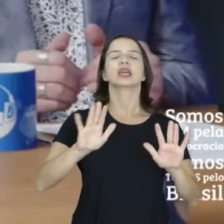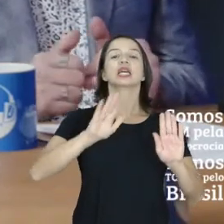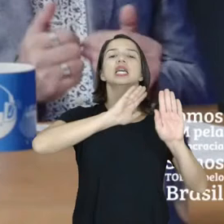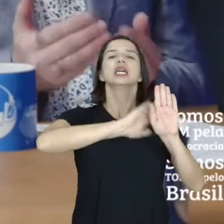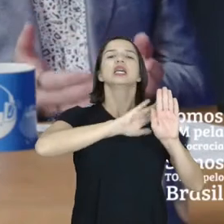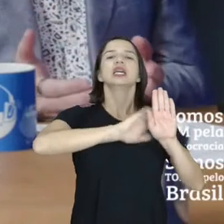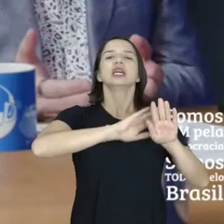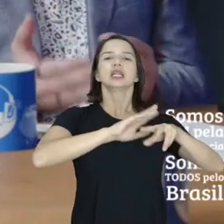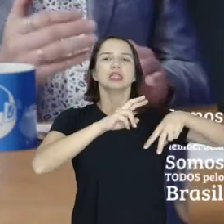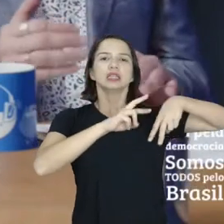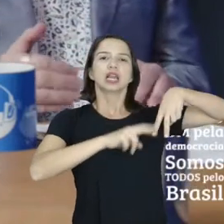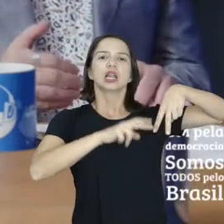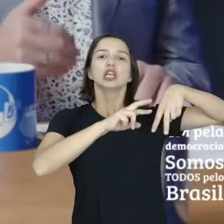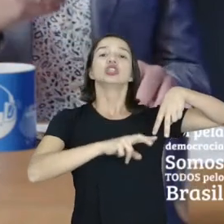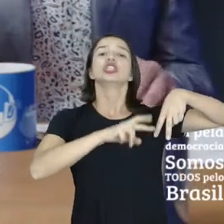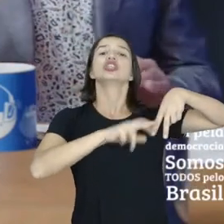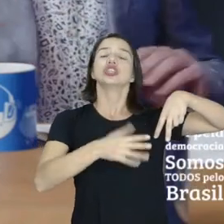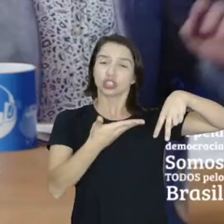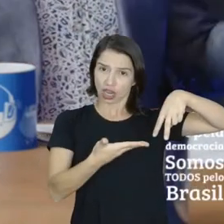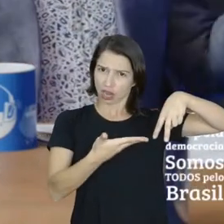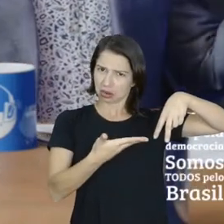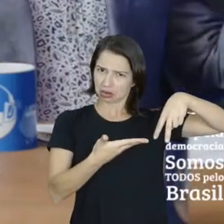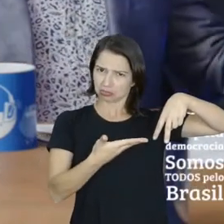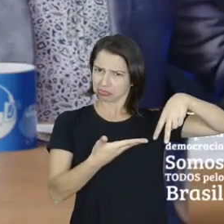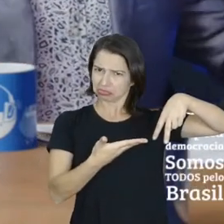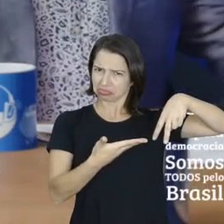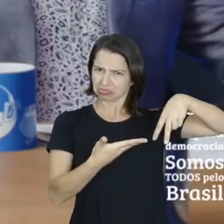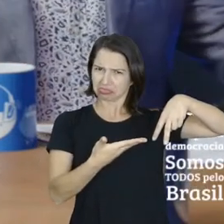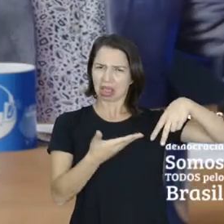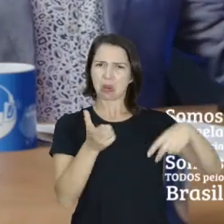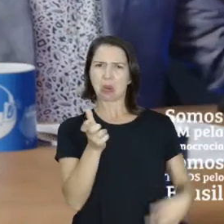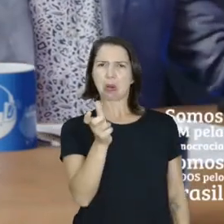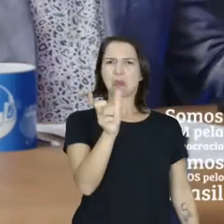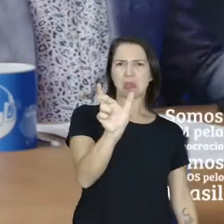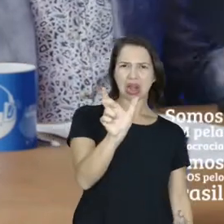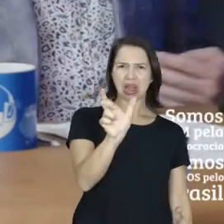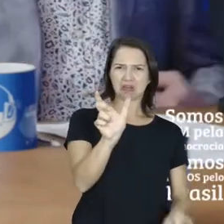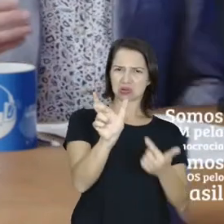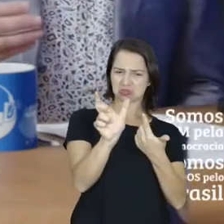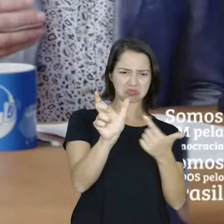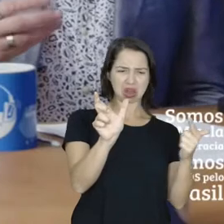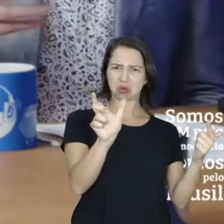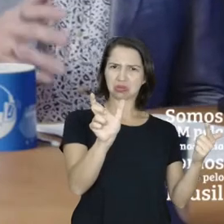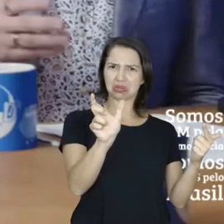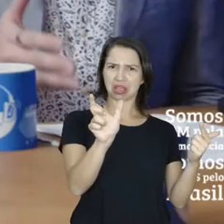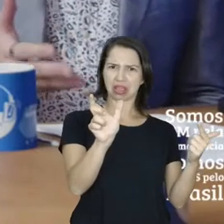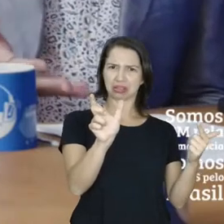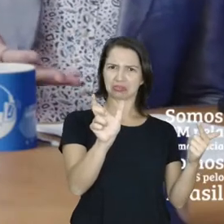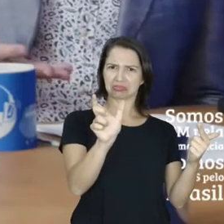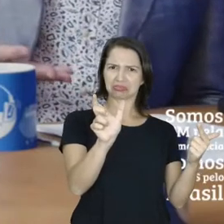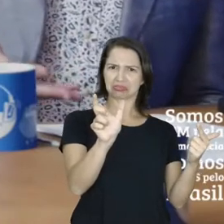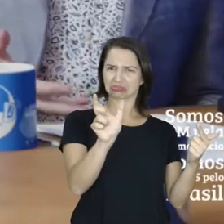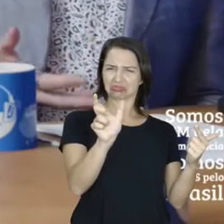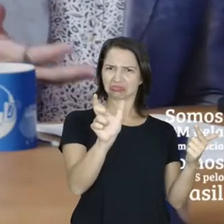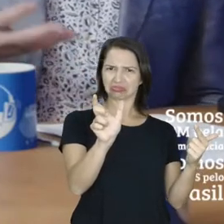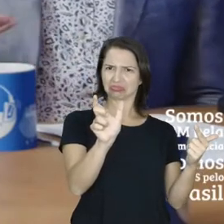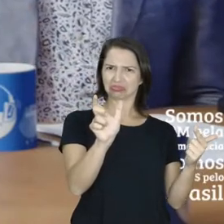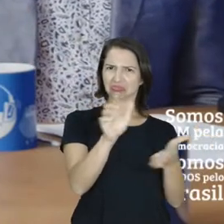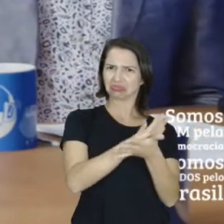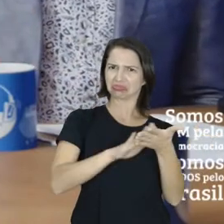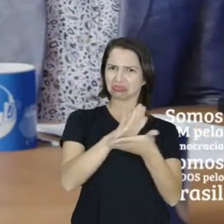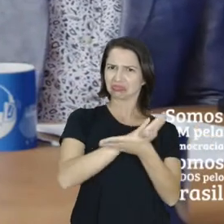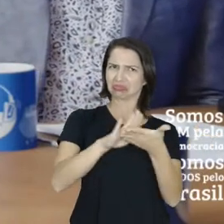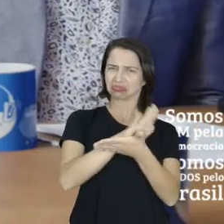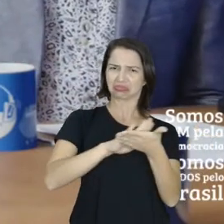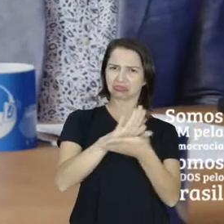gênero, expressão que nem existe e que sempre tem alguém para falar, para tomar cuidado, que, na verdade, ela adquire